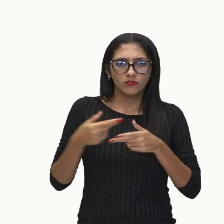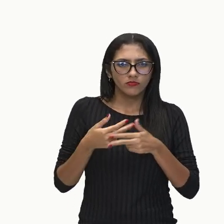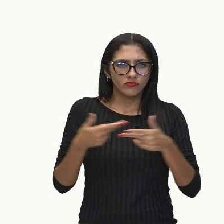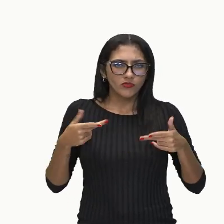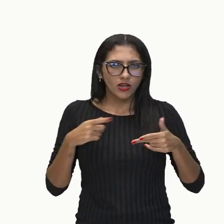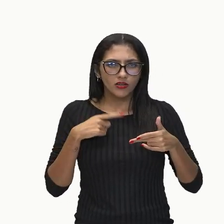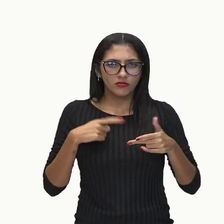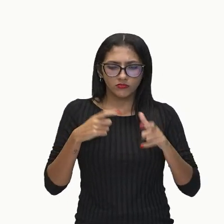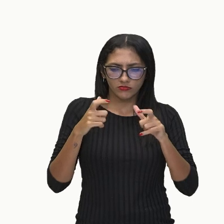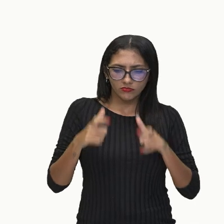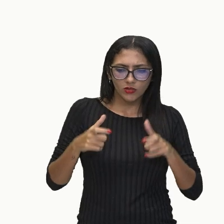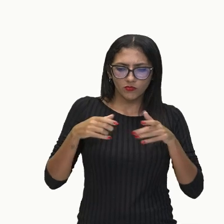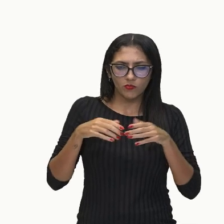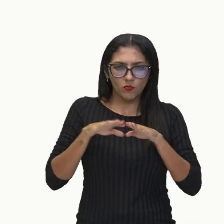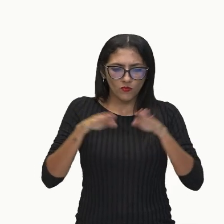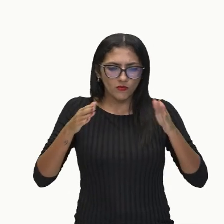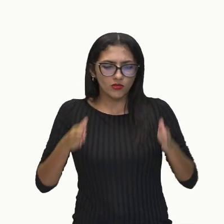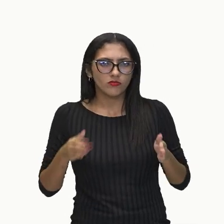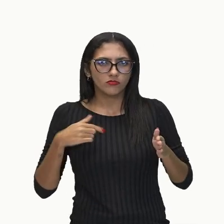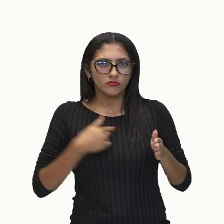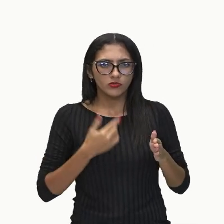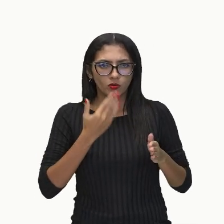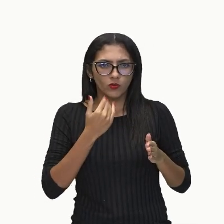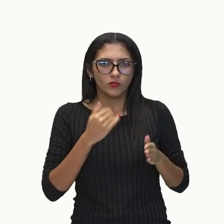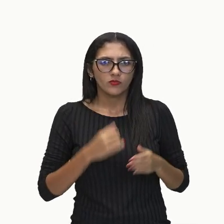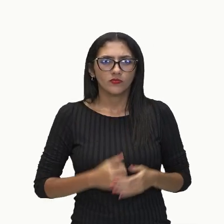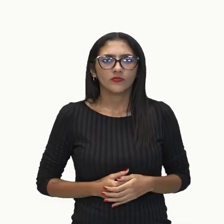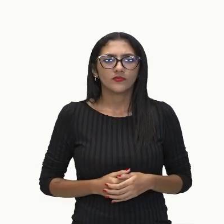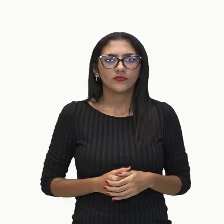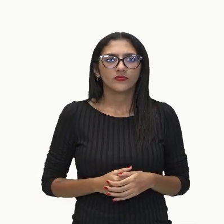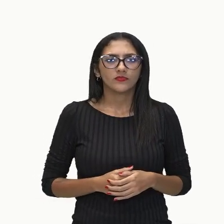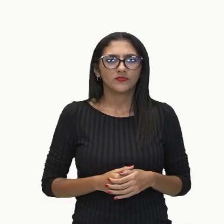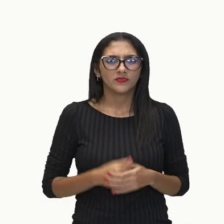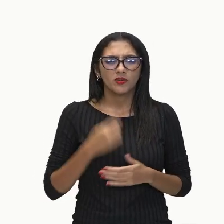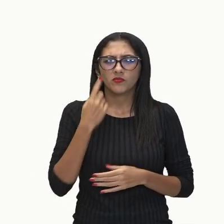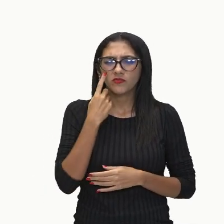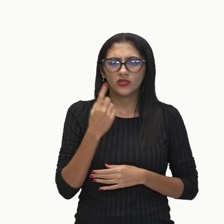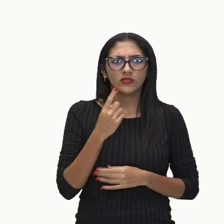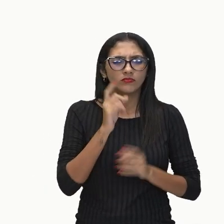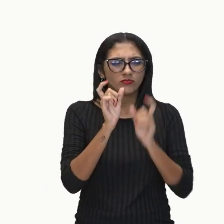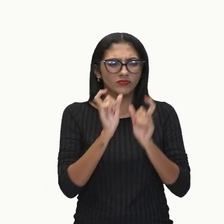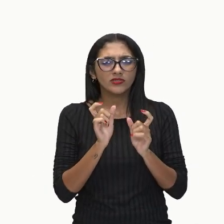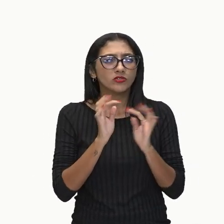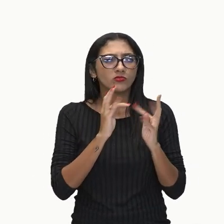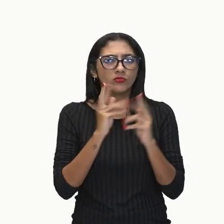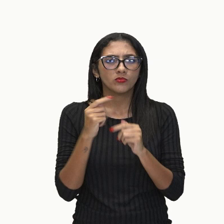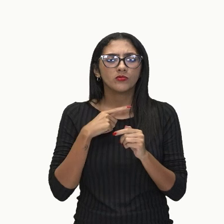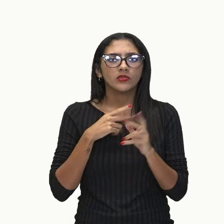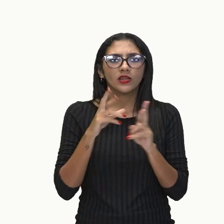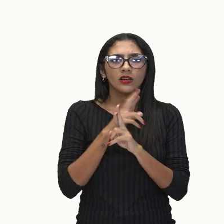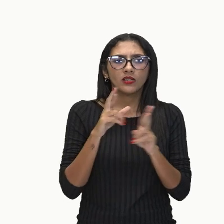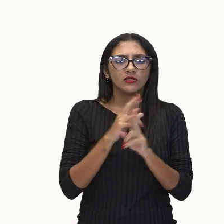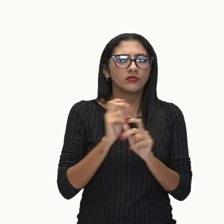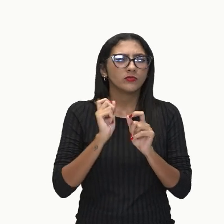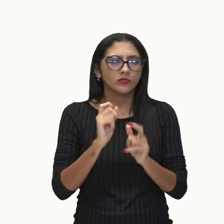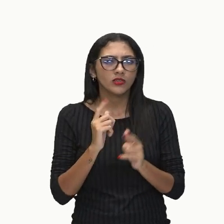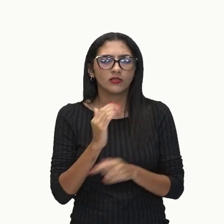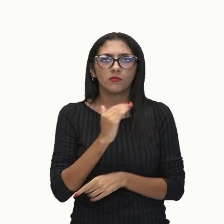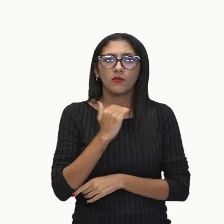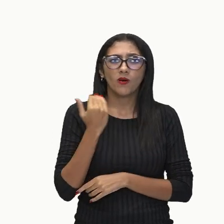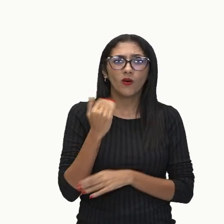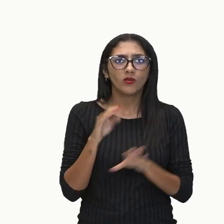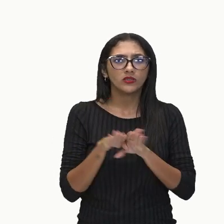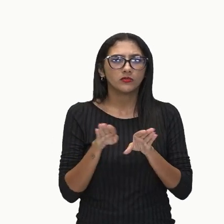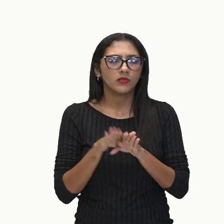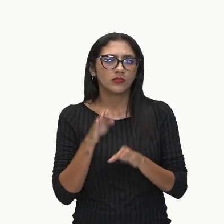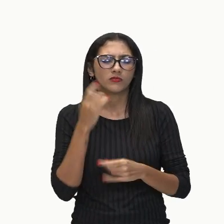do almoço. Então, observem que com esses versos nós temos aí essa ideia dessa morte, dessa